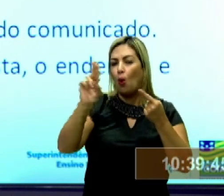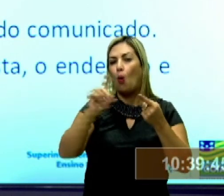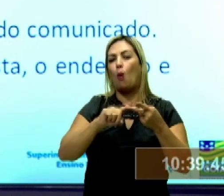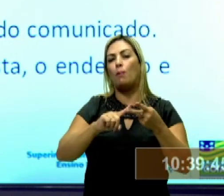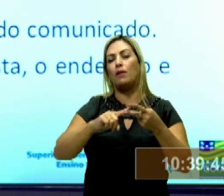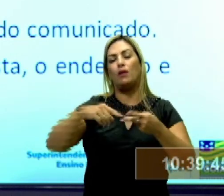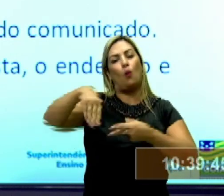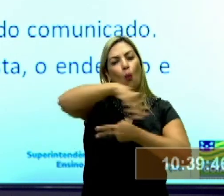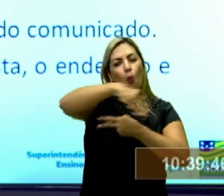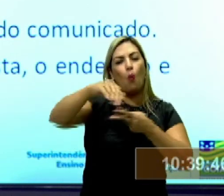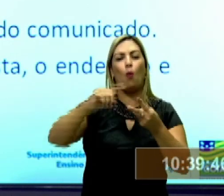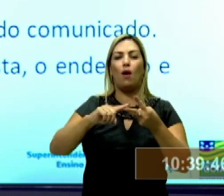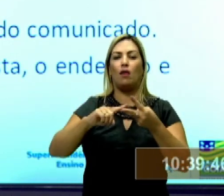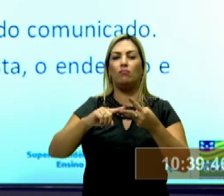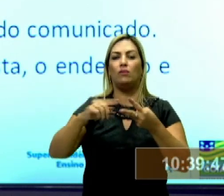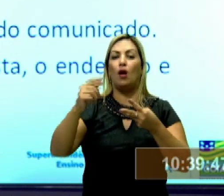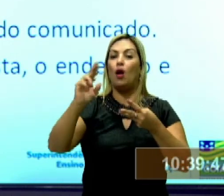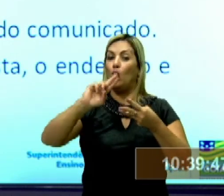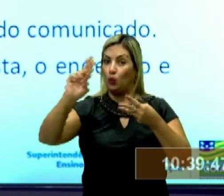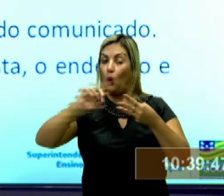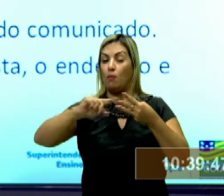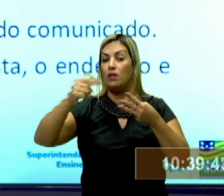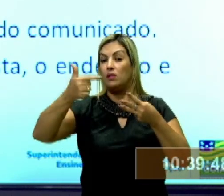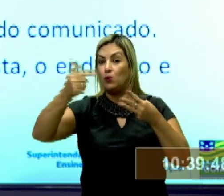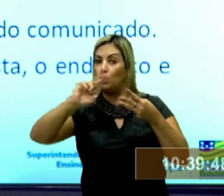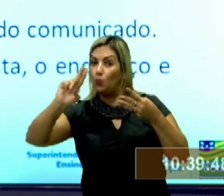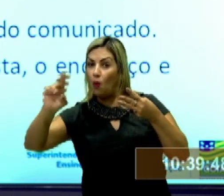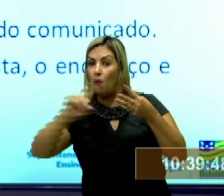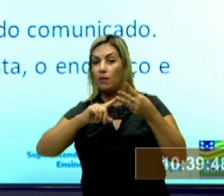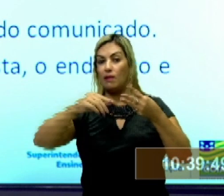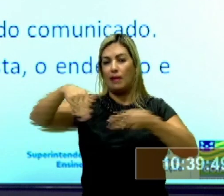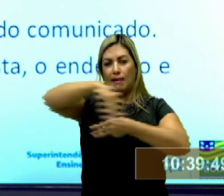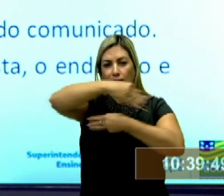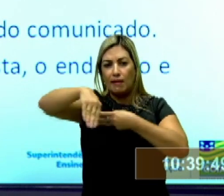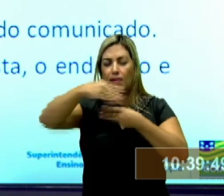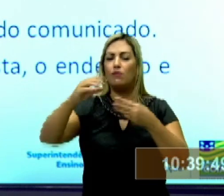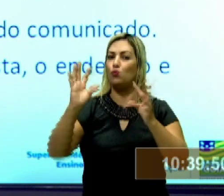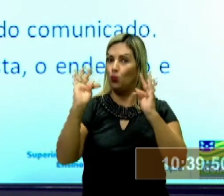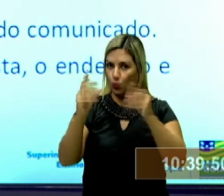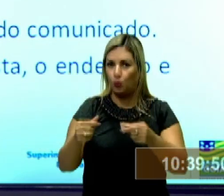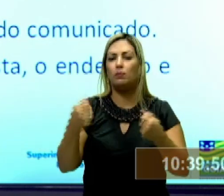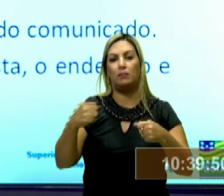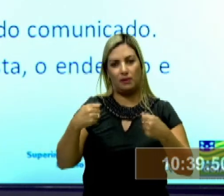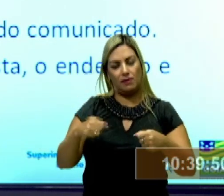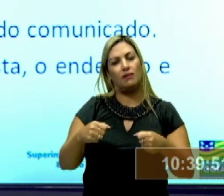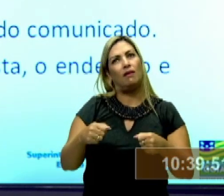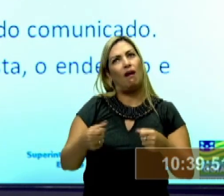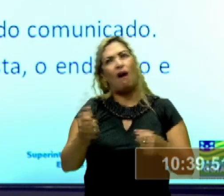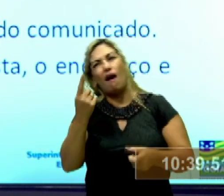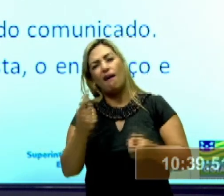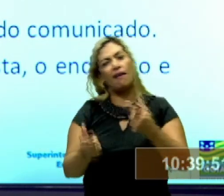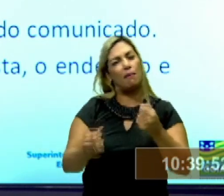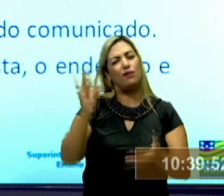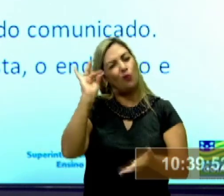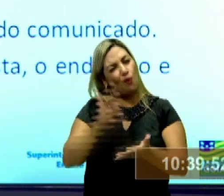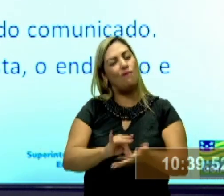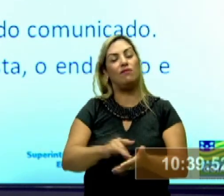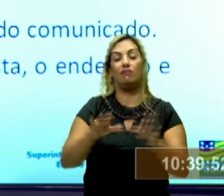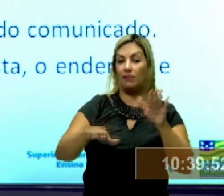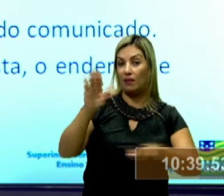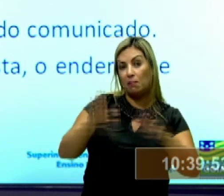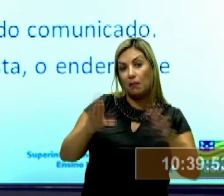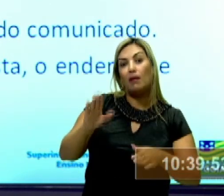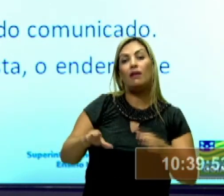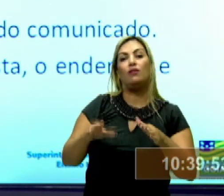o endereço completo. Muito raramente é necessário um tipo de identificação oficial. Isso depende